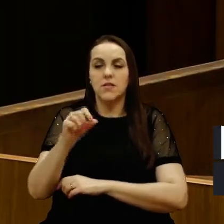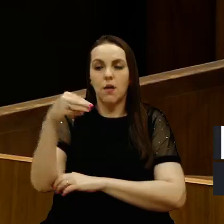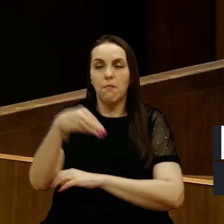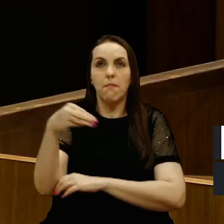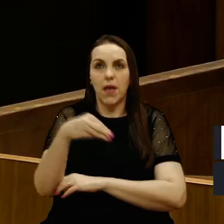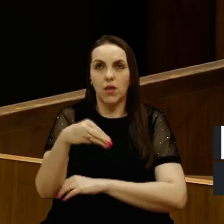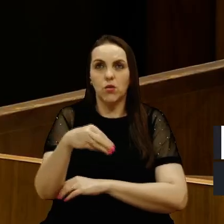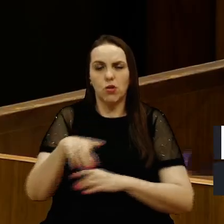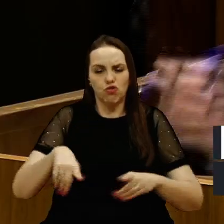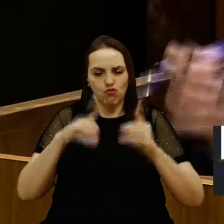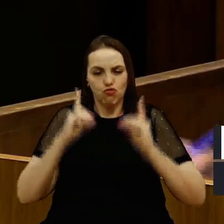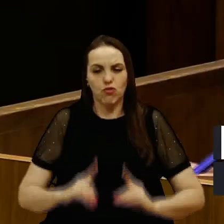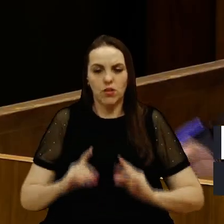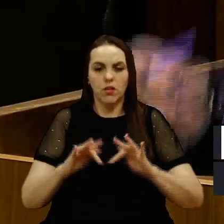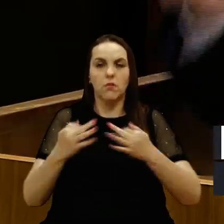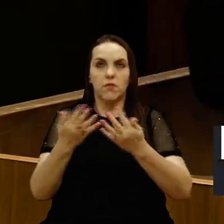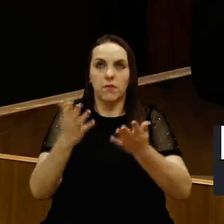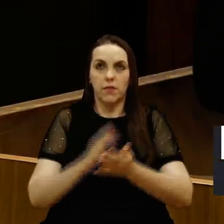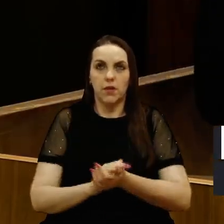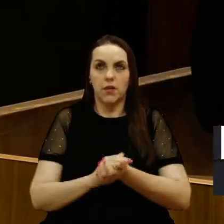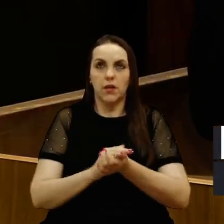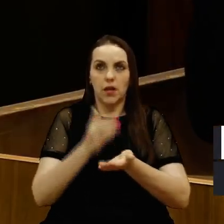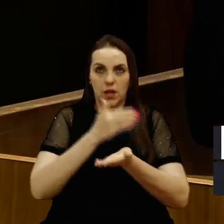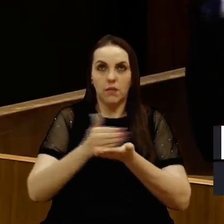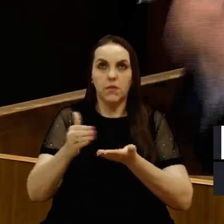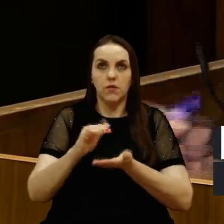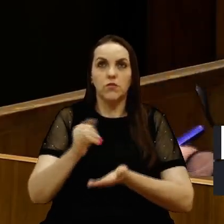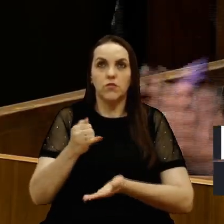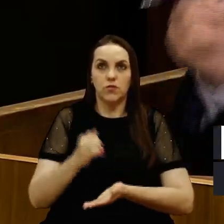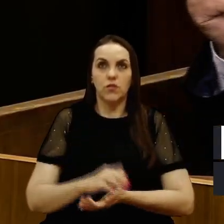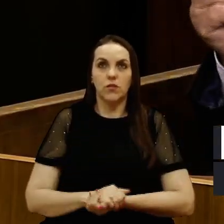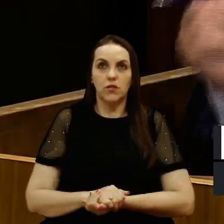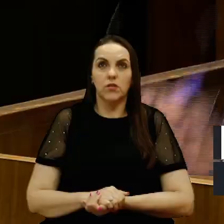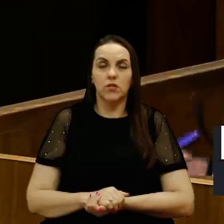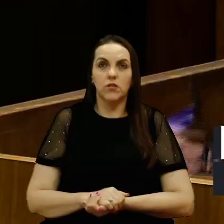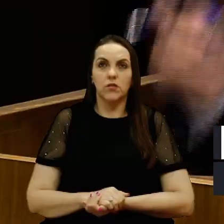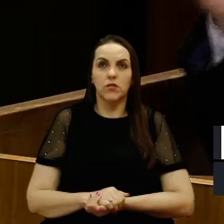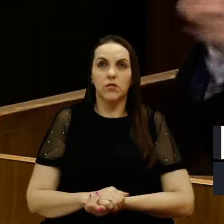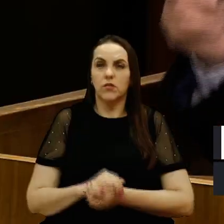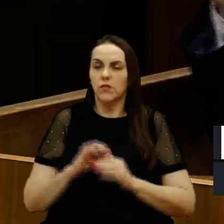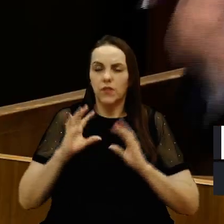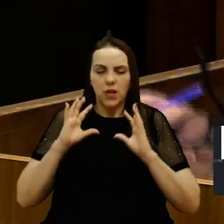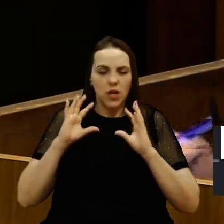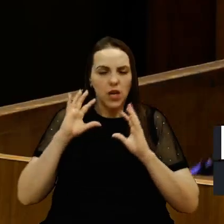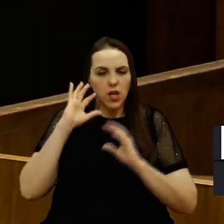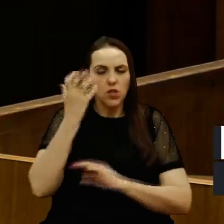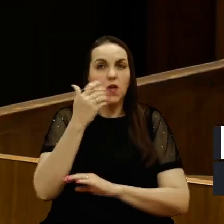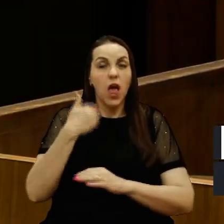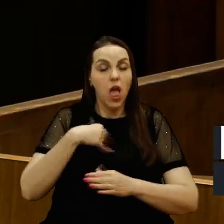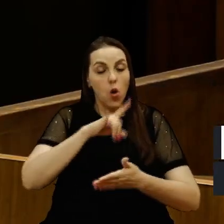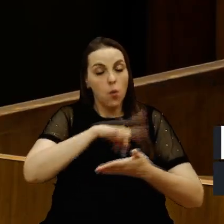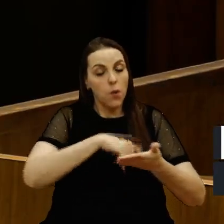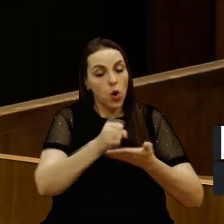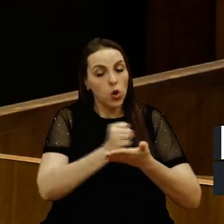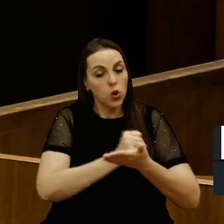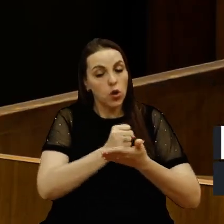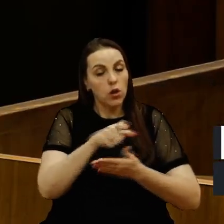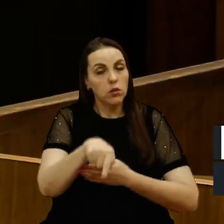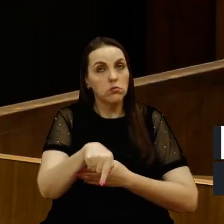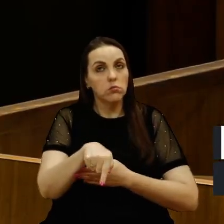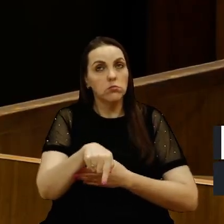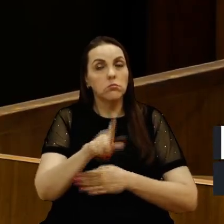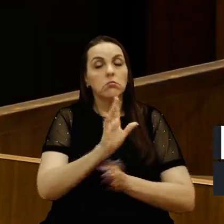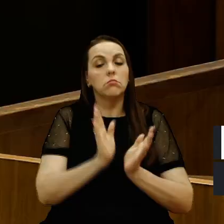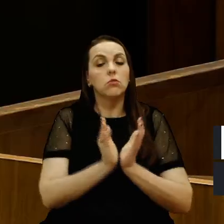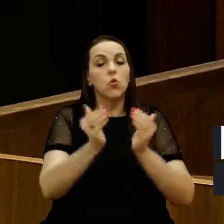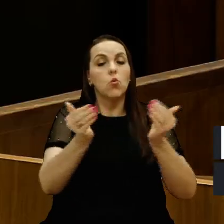famílias. Então, a partir de janeiro, convido quem quiser fazer parte, estarei protocolando mais uma